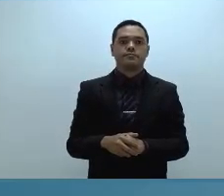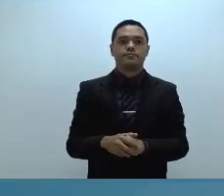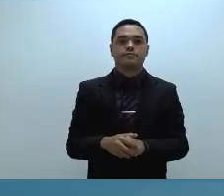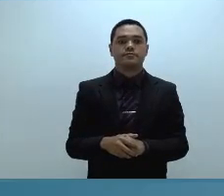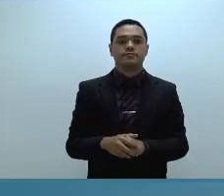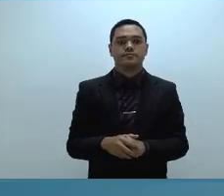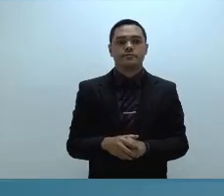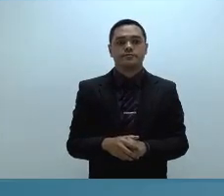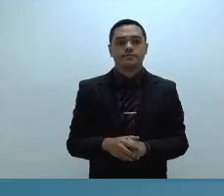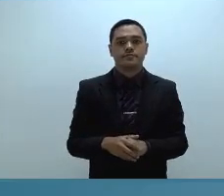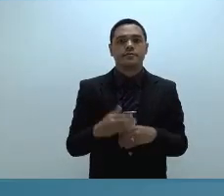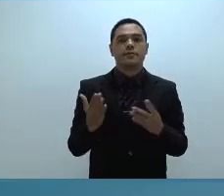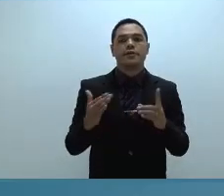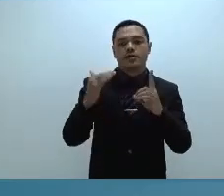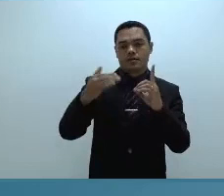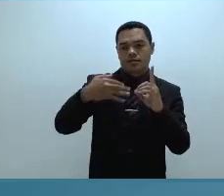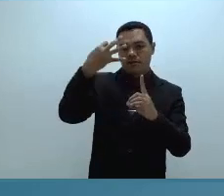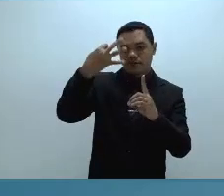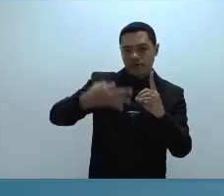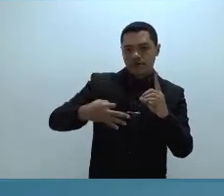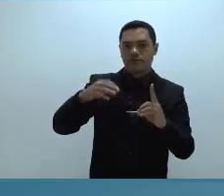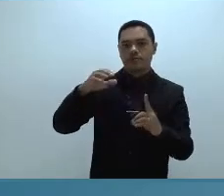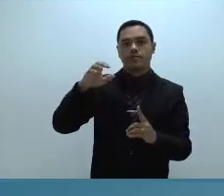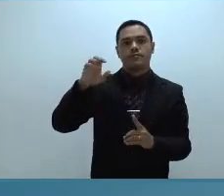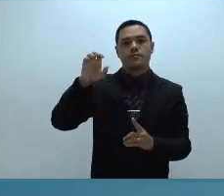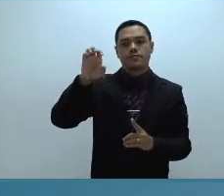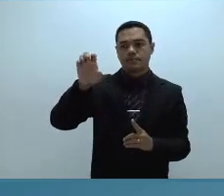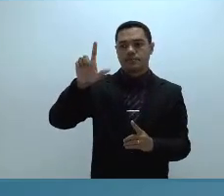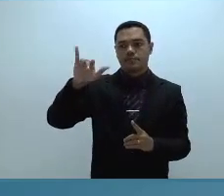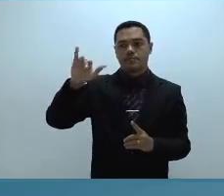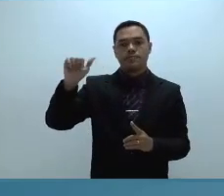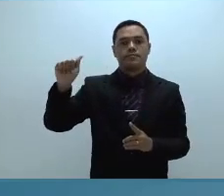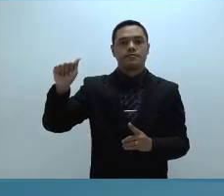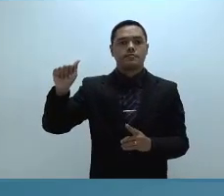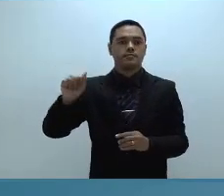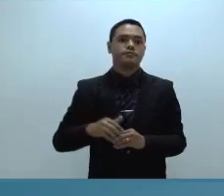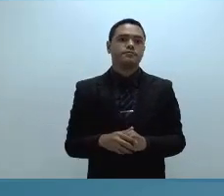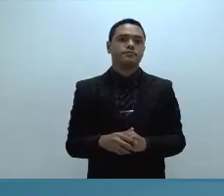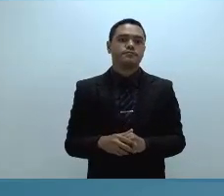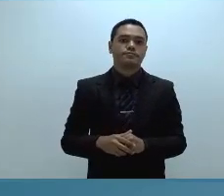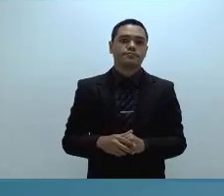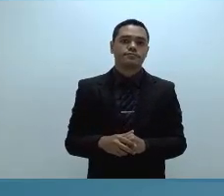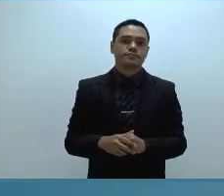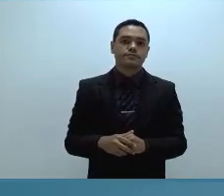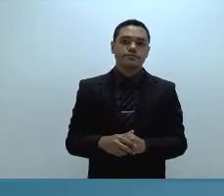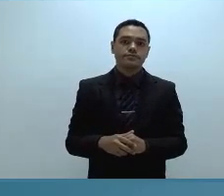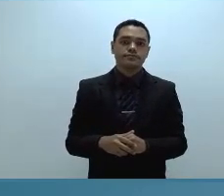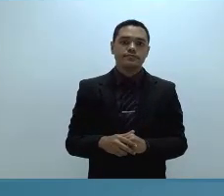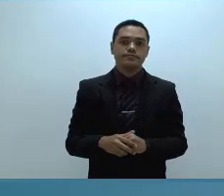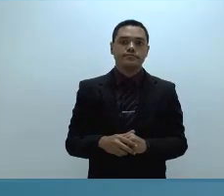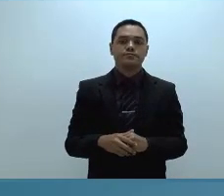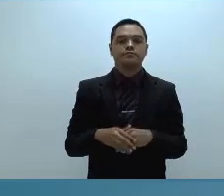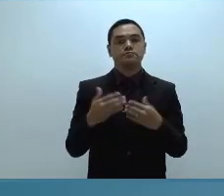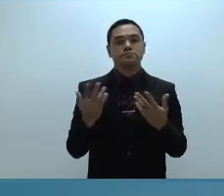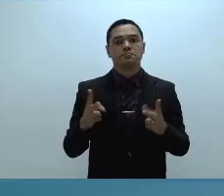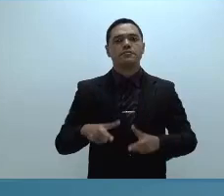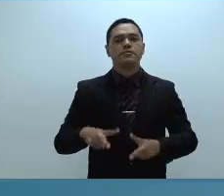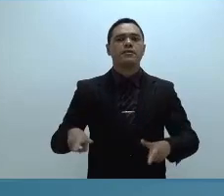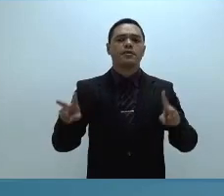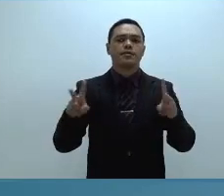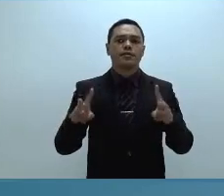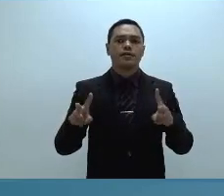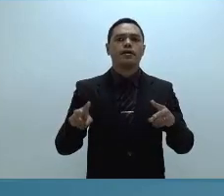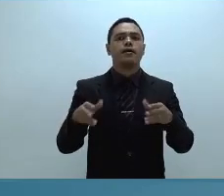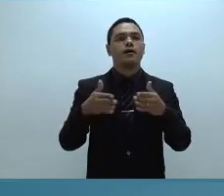criança da imitação da desembargadora Ilana Bufaiada de Saldosa, desembargadora. E assim segue, excelência, nesse mesmo sentido, que